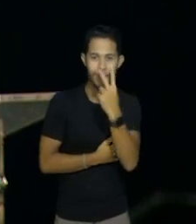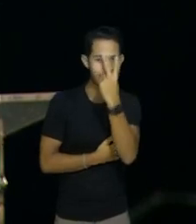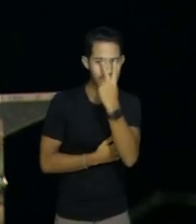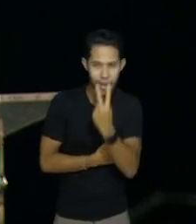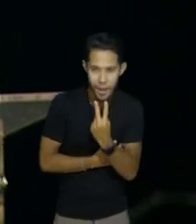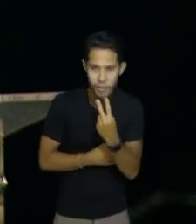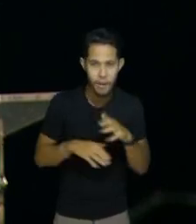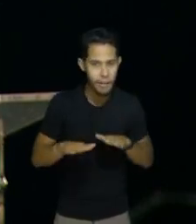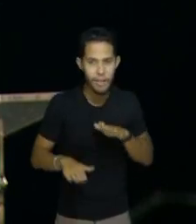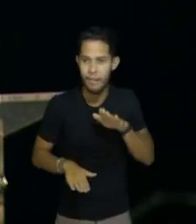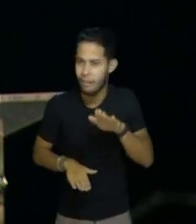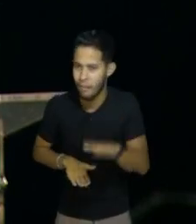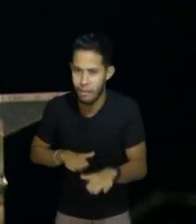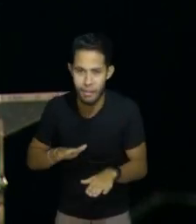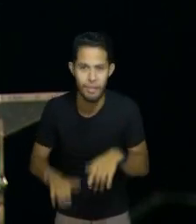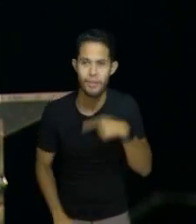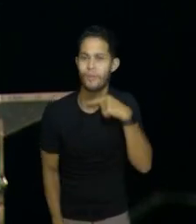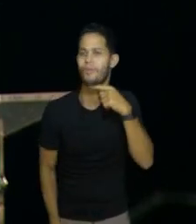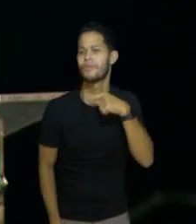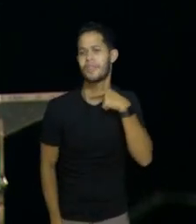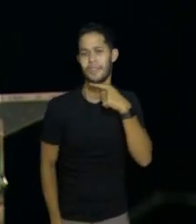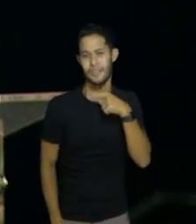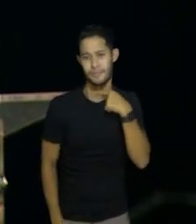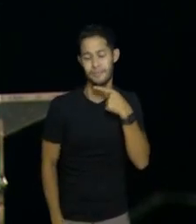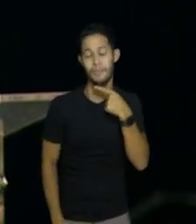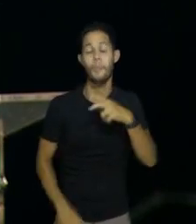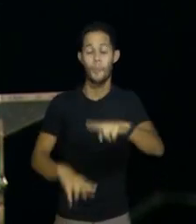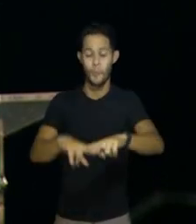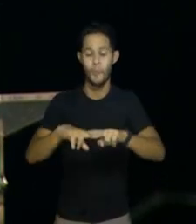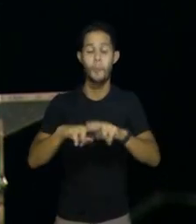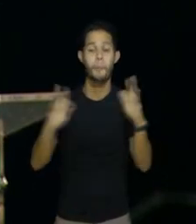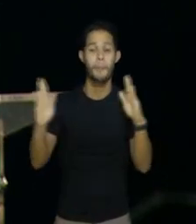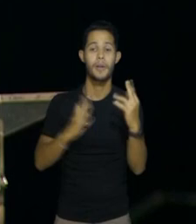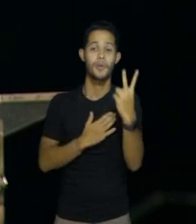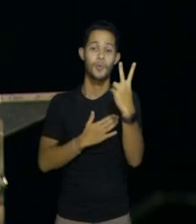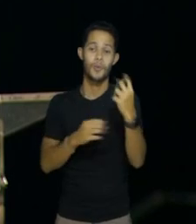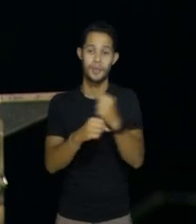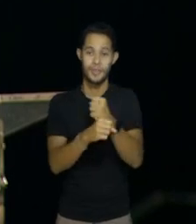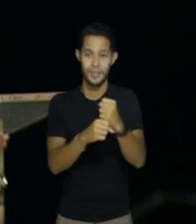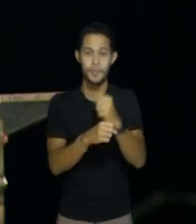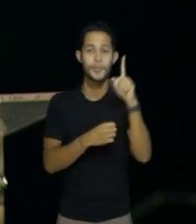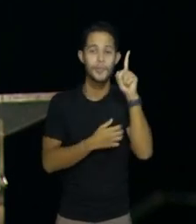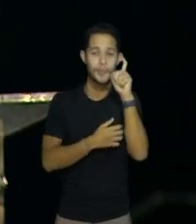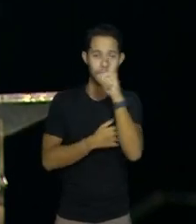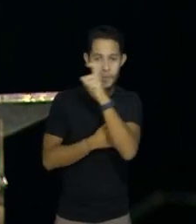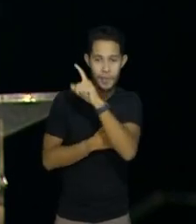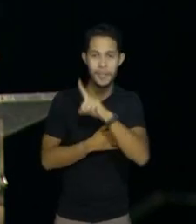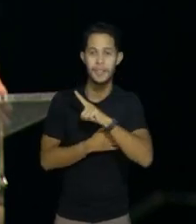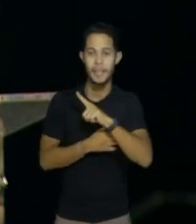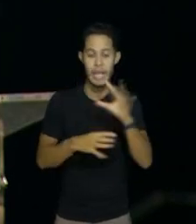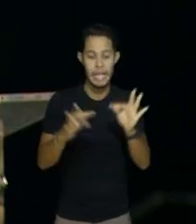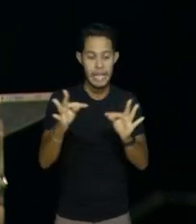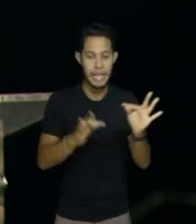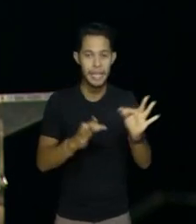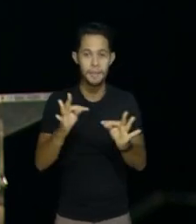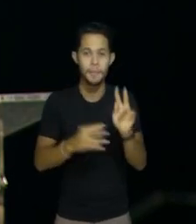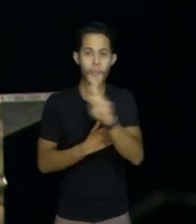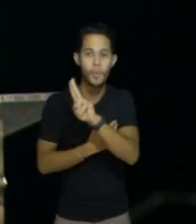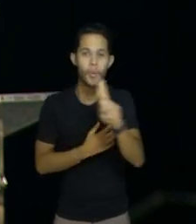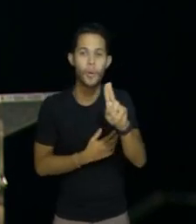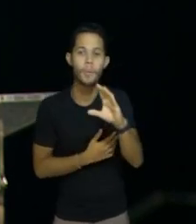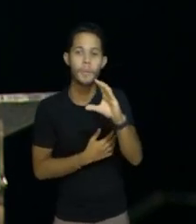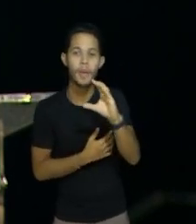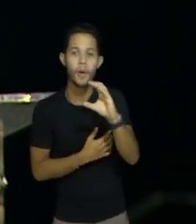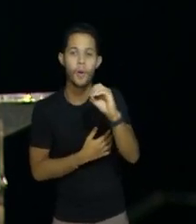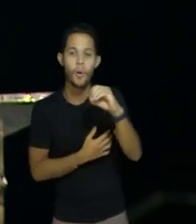toda a dificuldade que uma família passa em tratamento oncológico. E ali a gente começou a entender a dificuldade de um pai